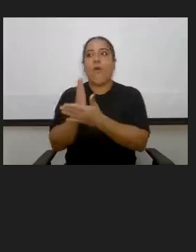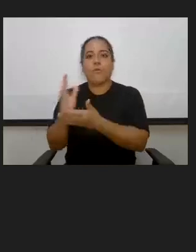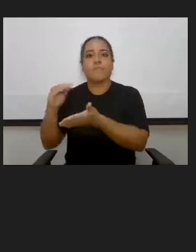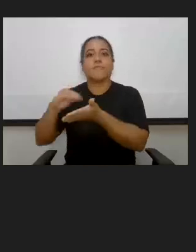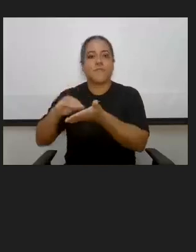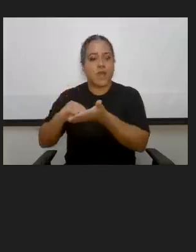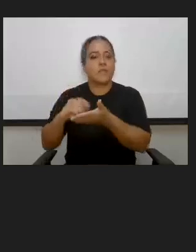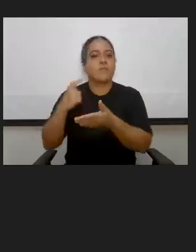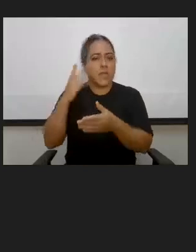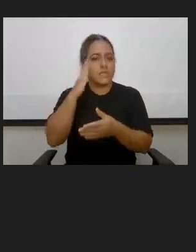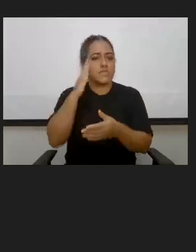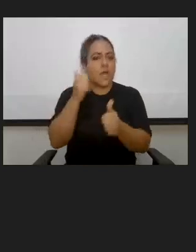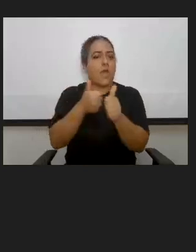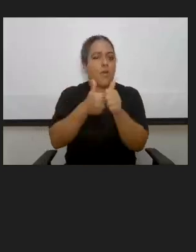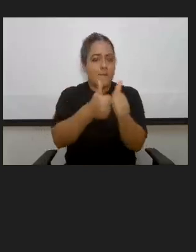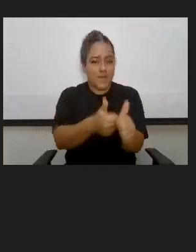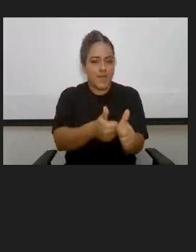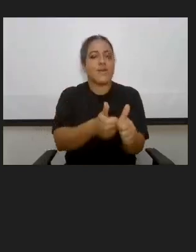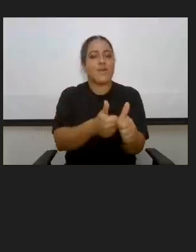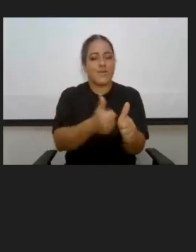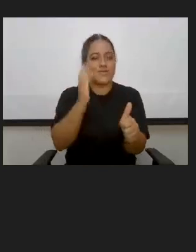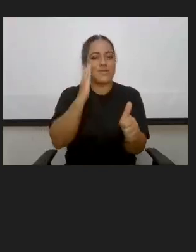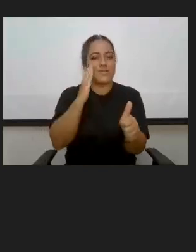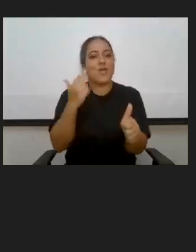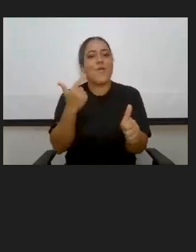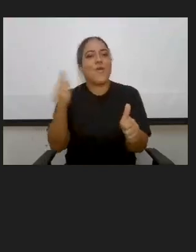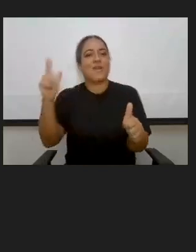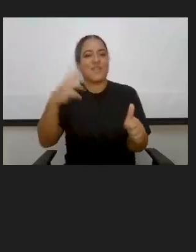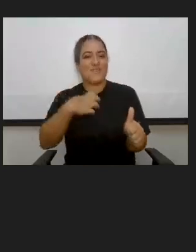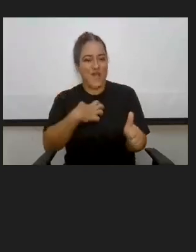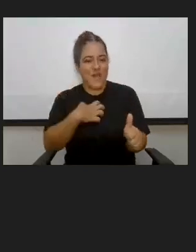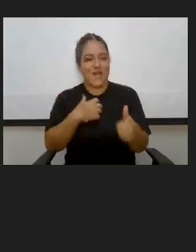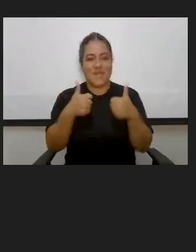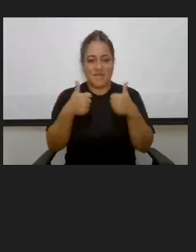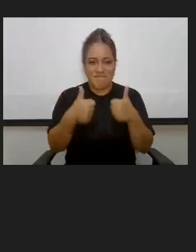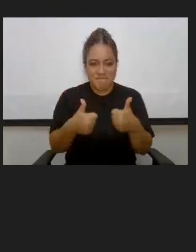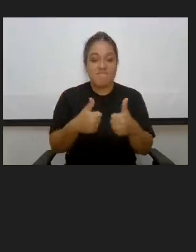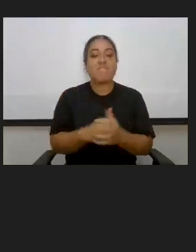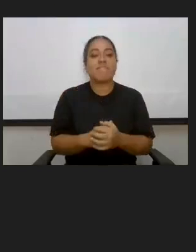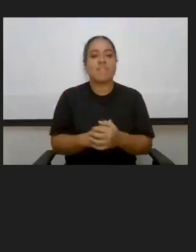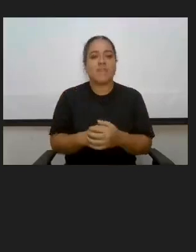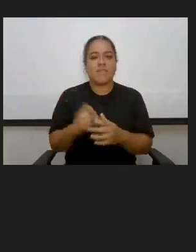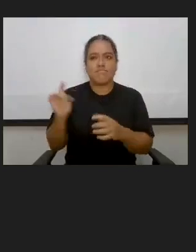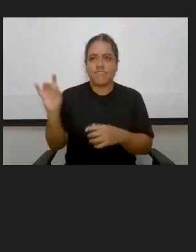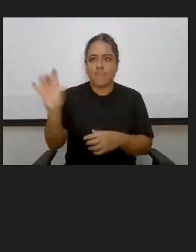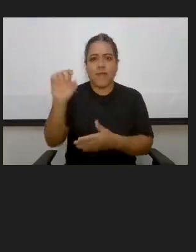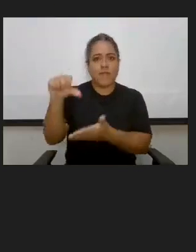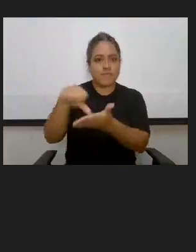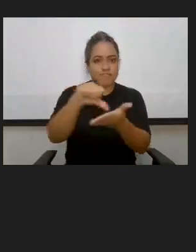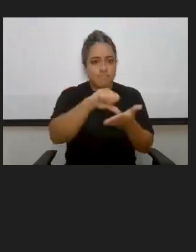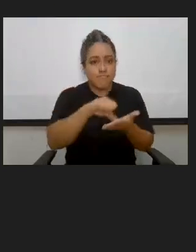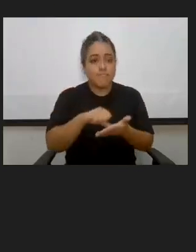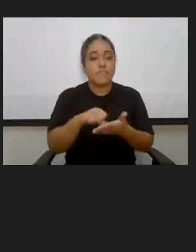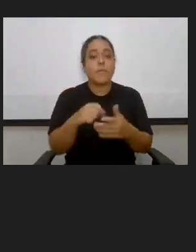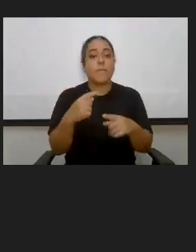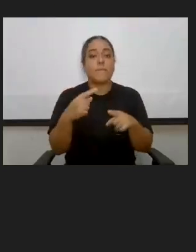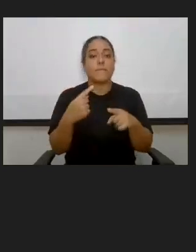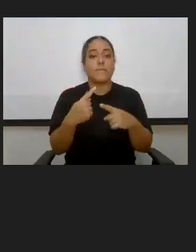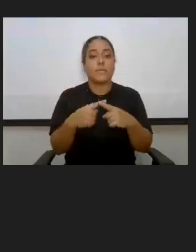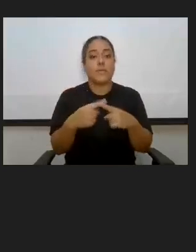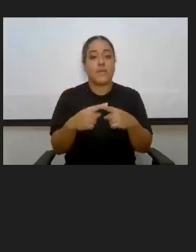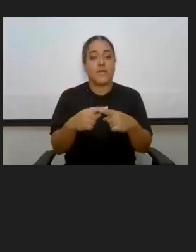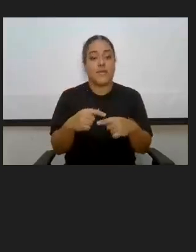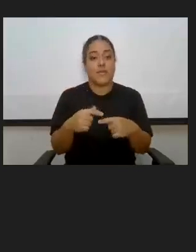que estão acompanhando, né, aí num outro formato, nas unidades, porque, assim,